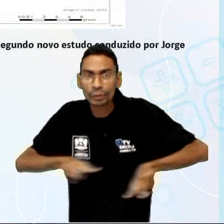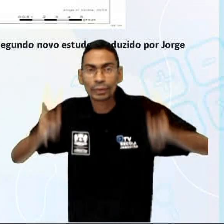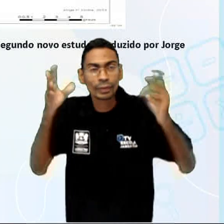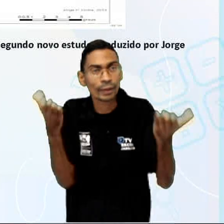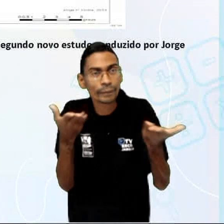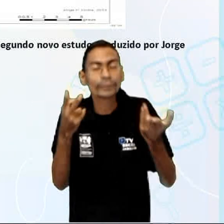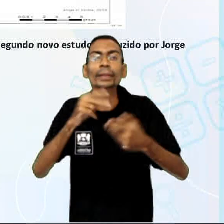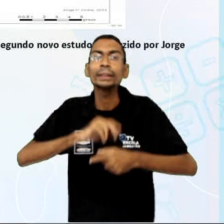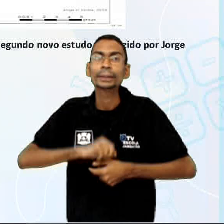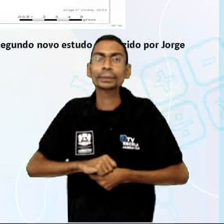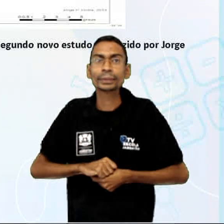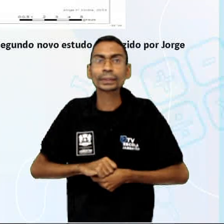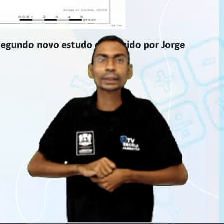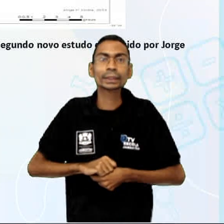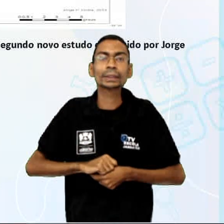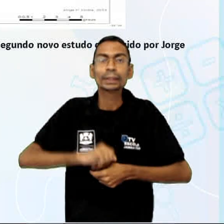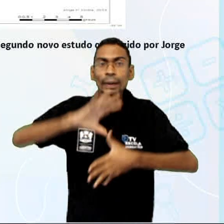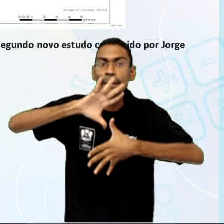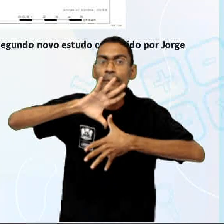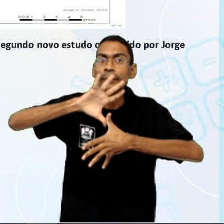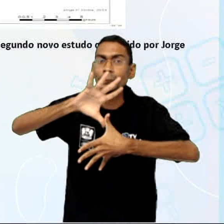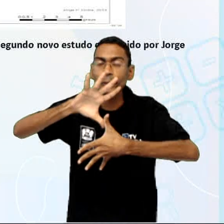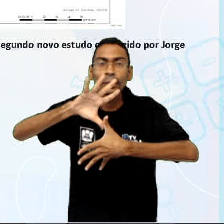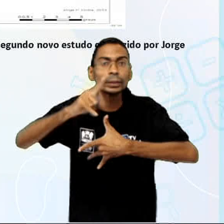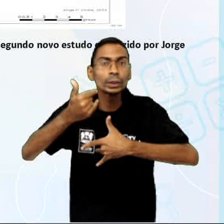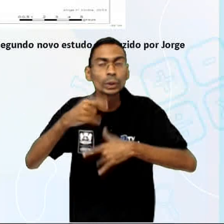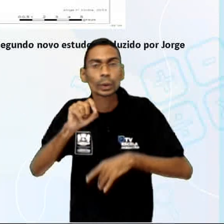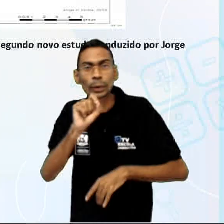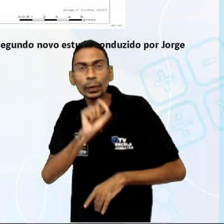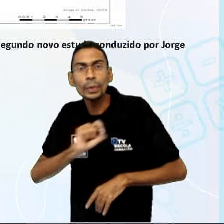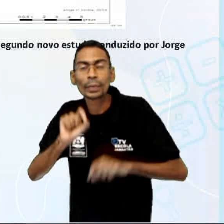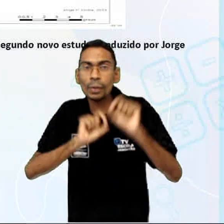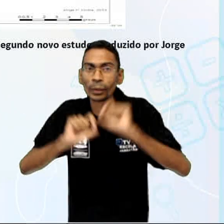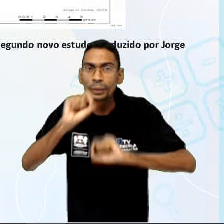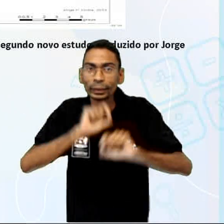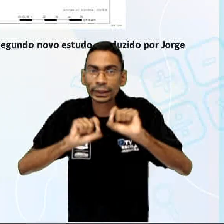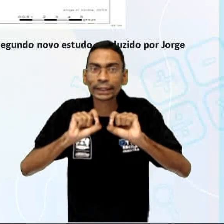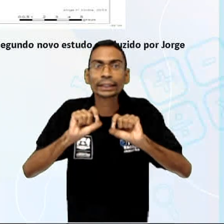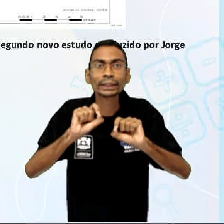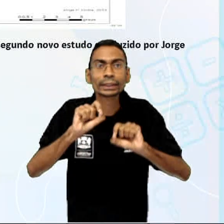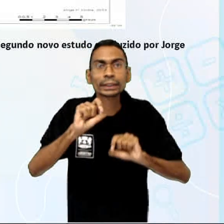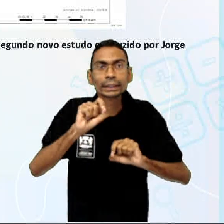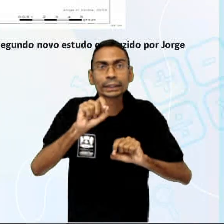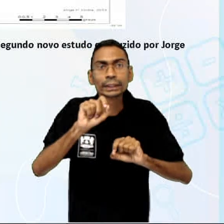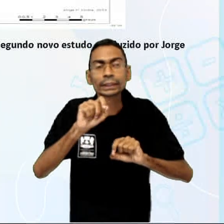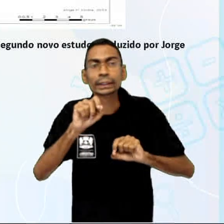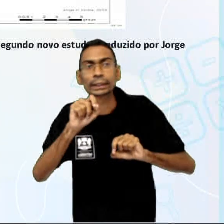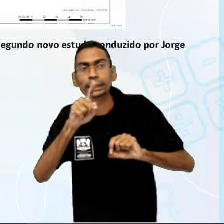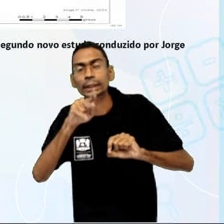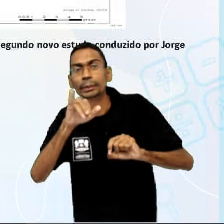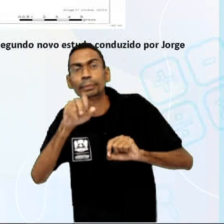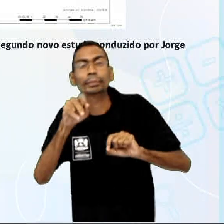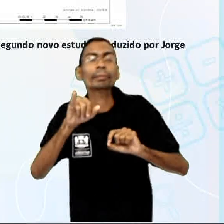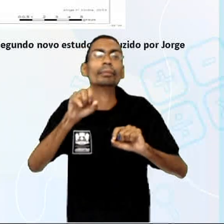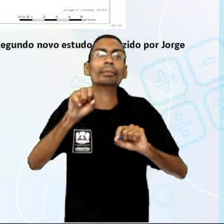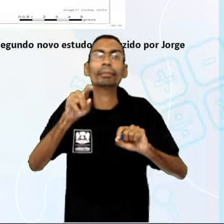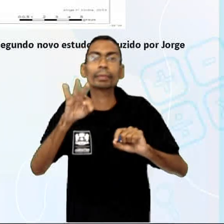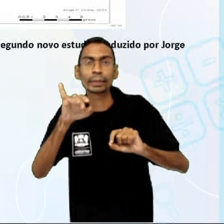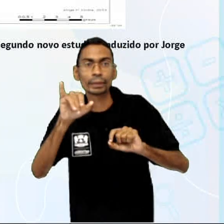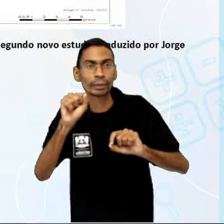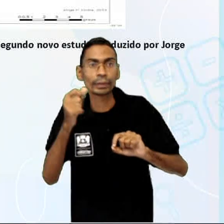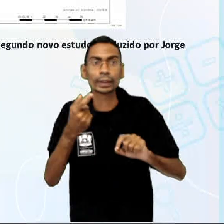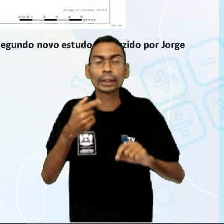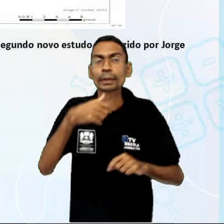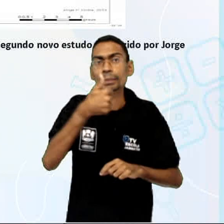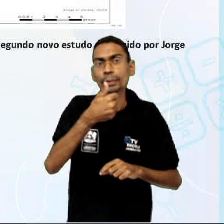isso por volta de 1534 até 1536, certo? É já uma divisão